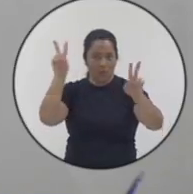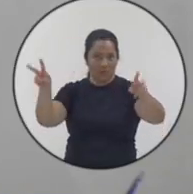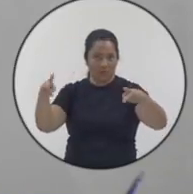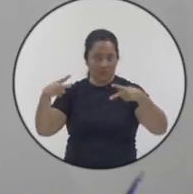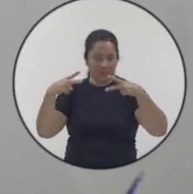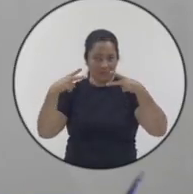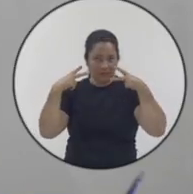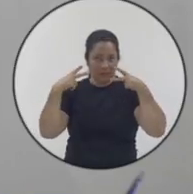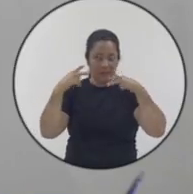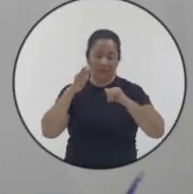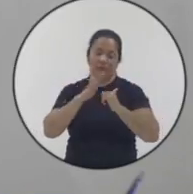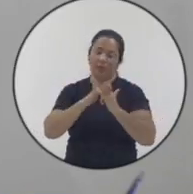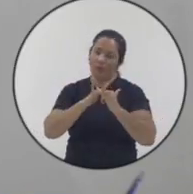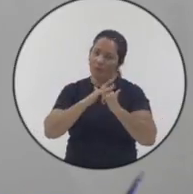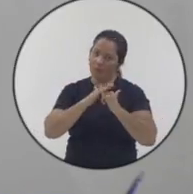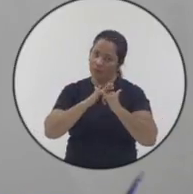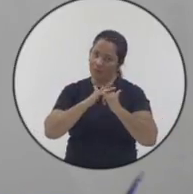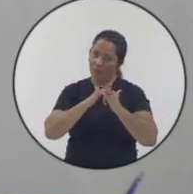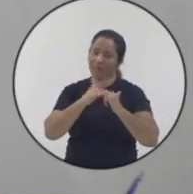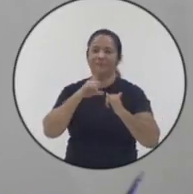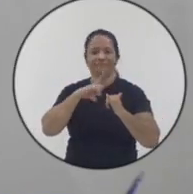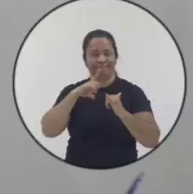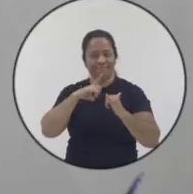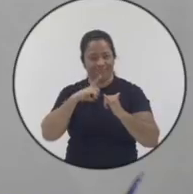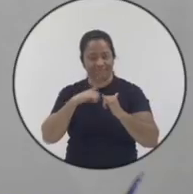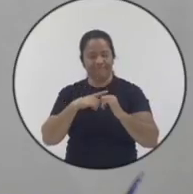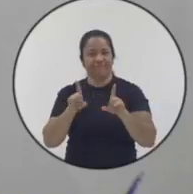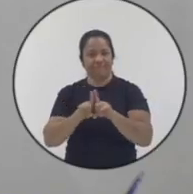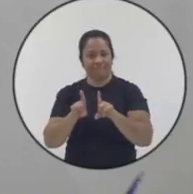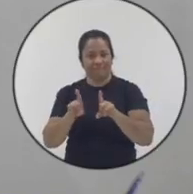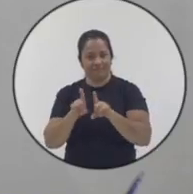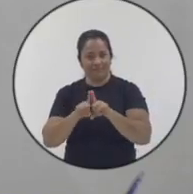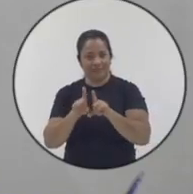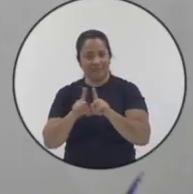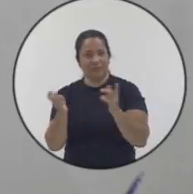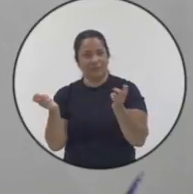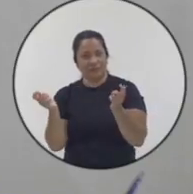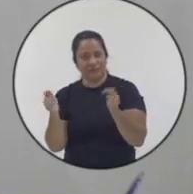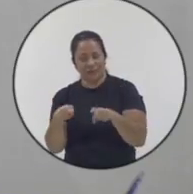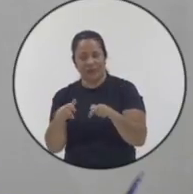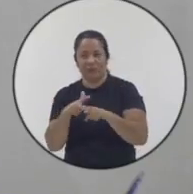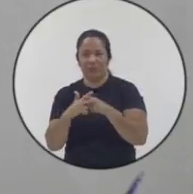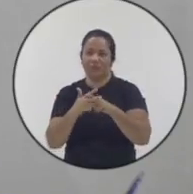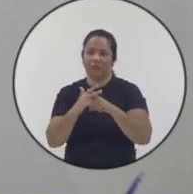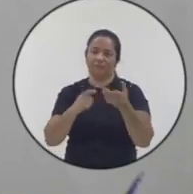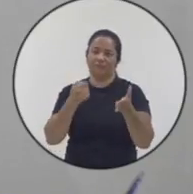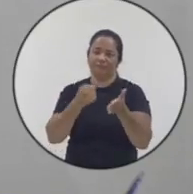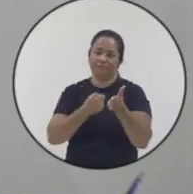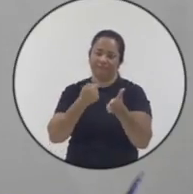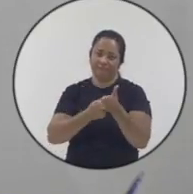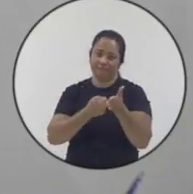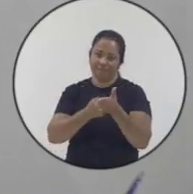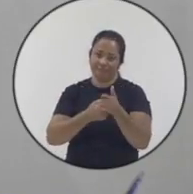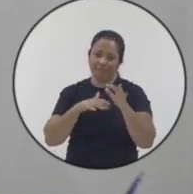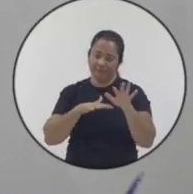por muitas e muitas vezes, e que esse debate ele possa também ser um instrumento de luta. Mas esse debate ele nos